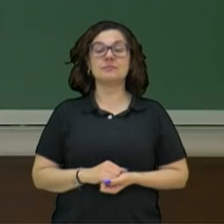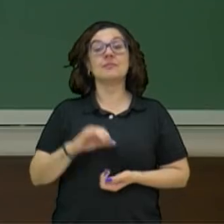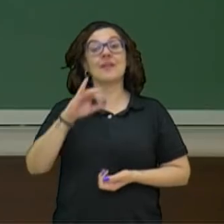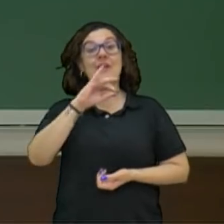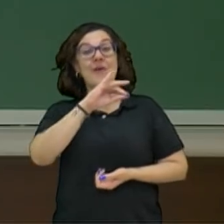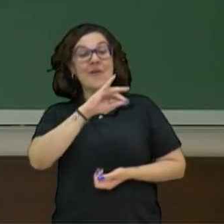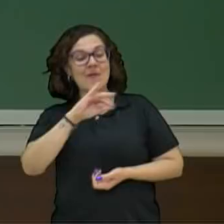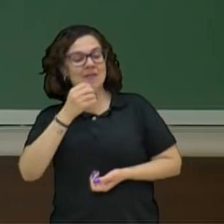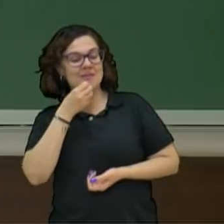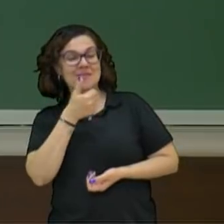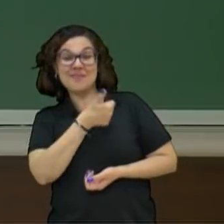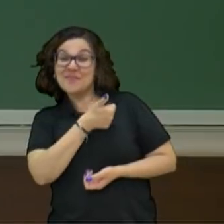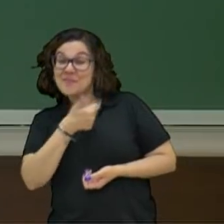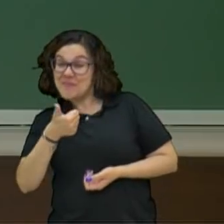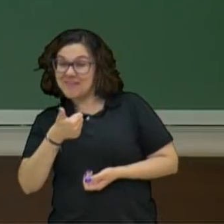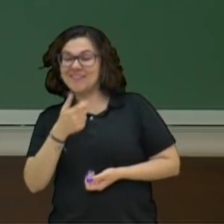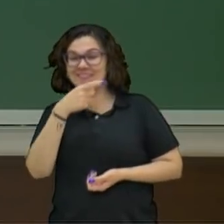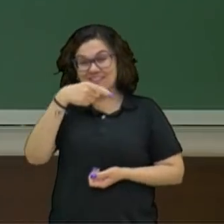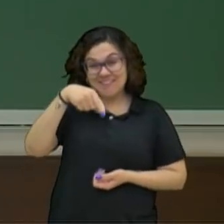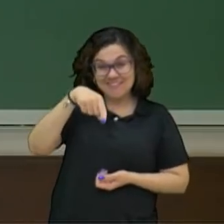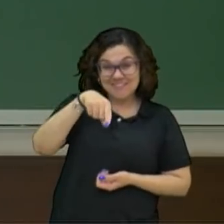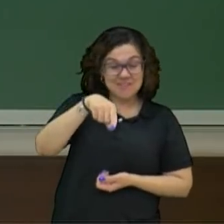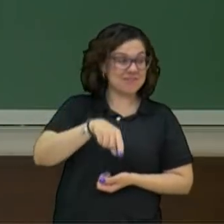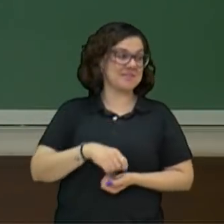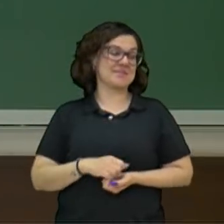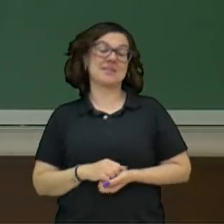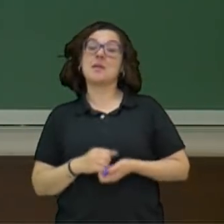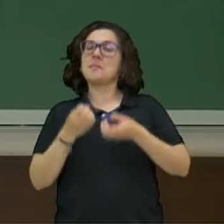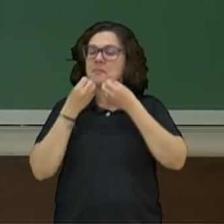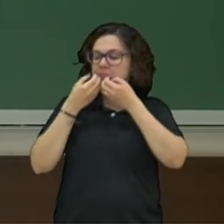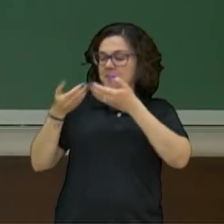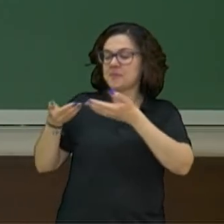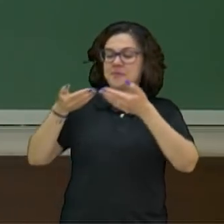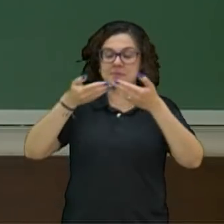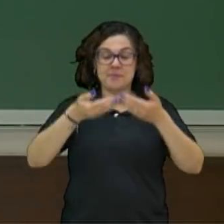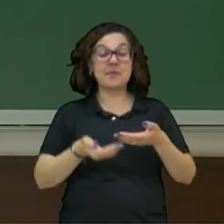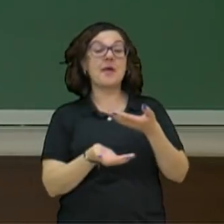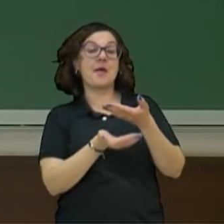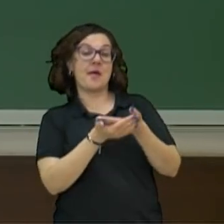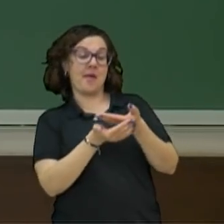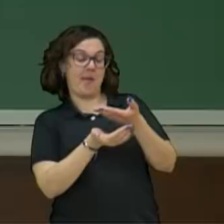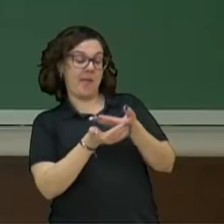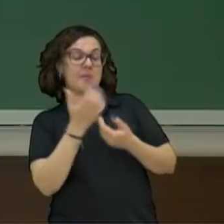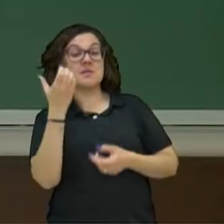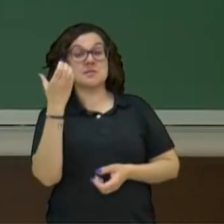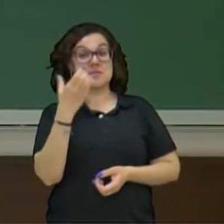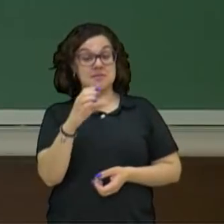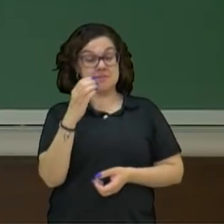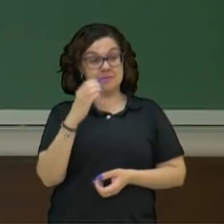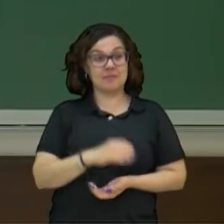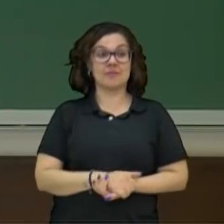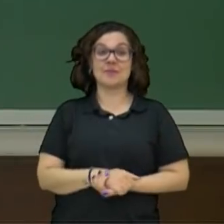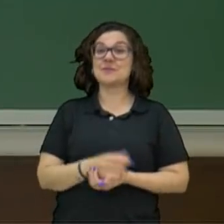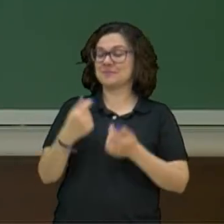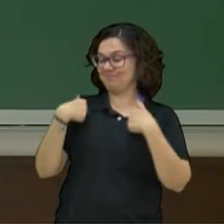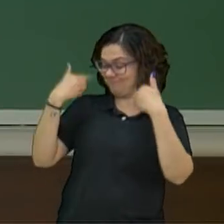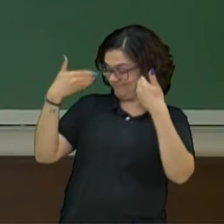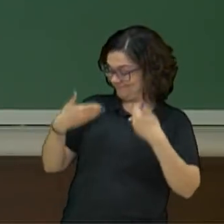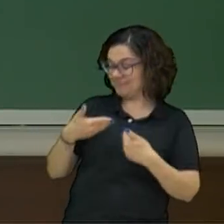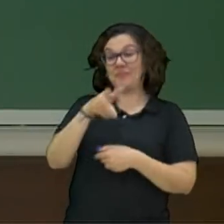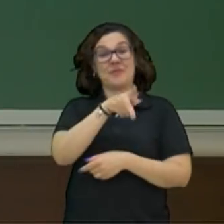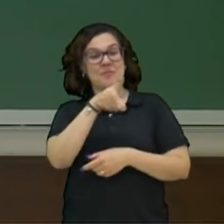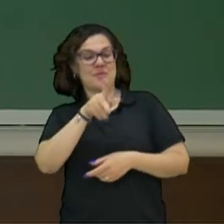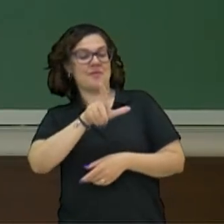E aí, alunos e alunas, tudo bem? Sejam bem-vindos a mais uma aula de ciências comigo, né,